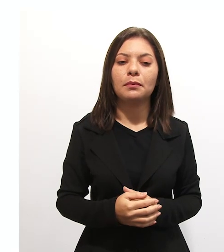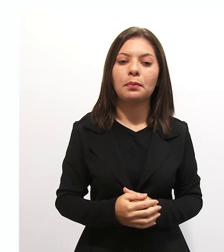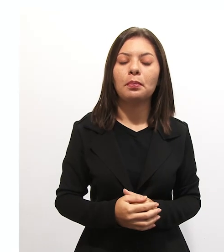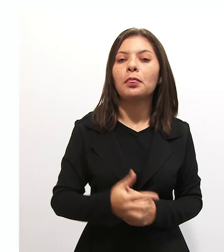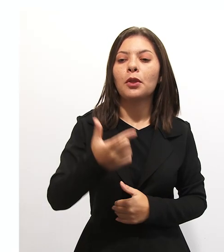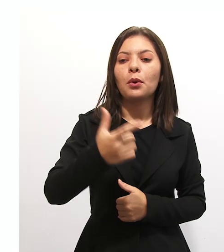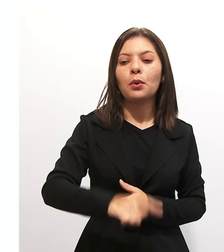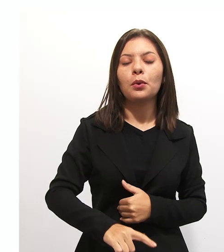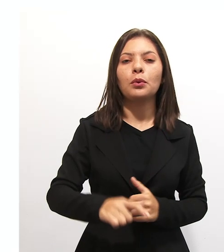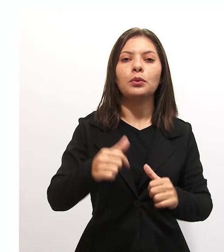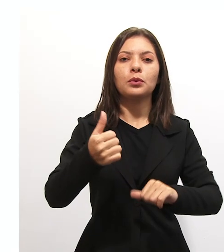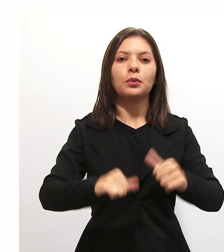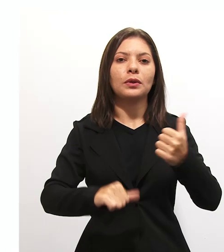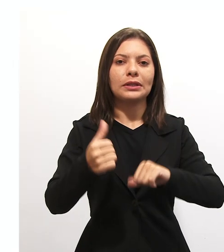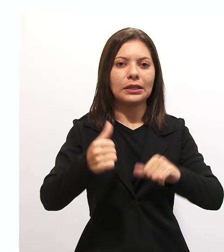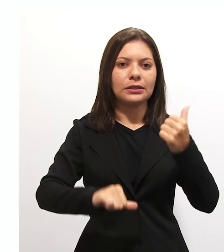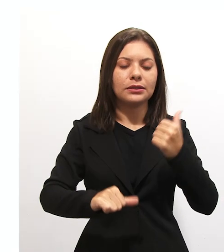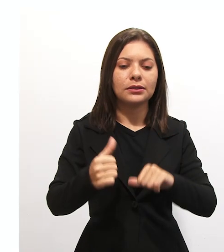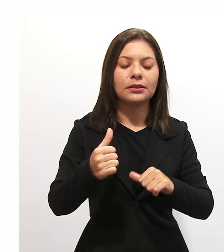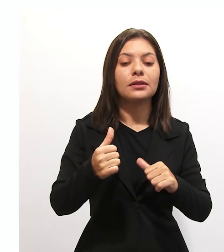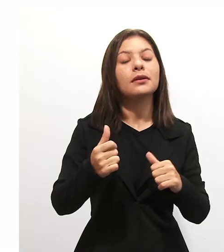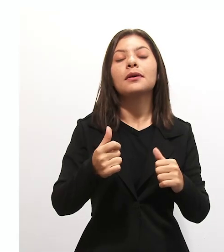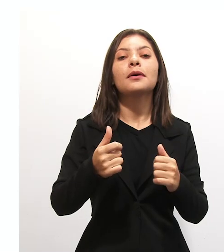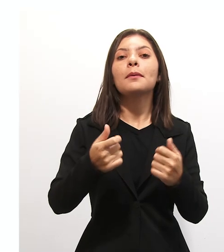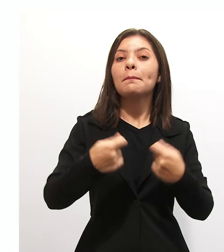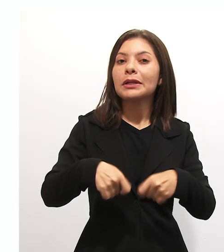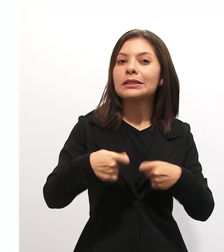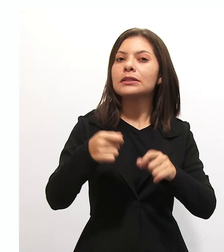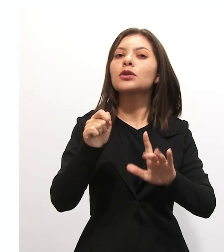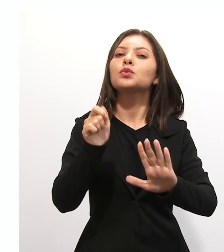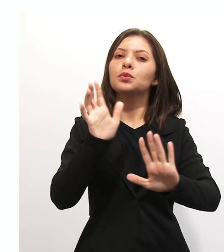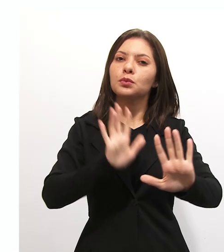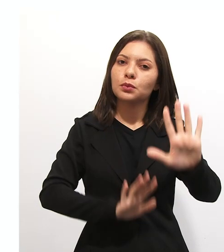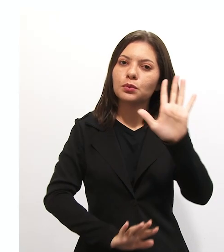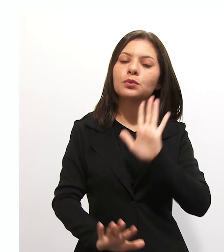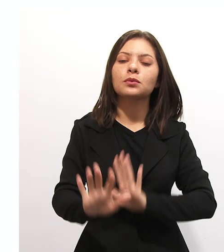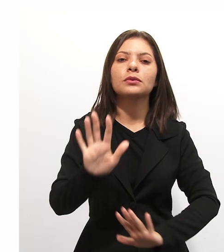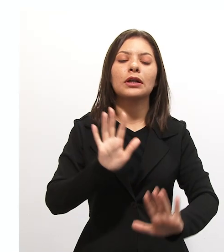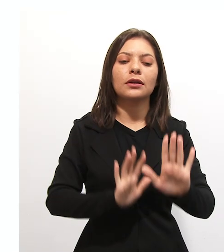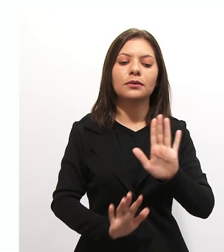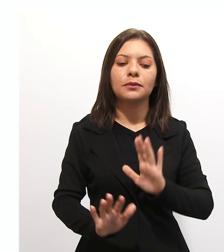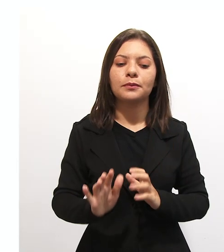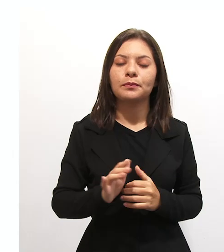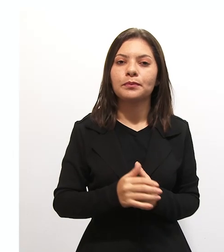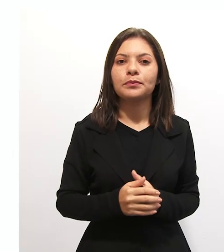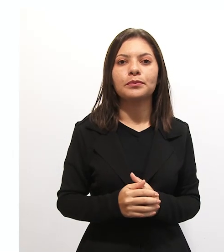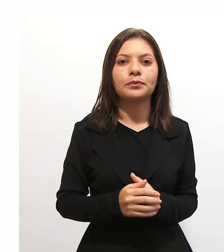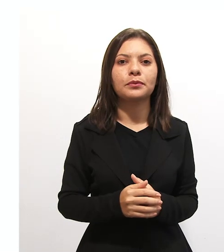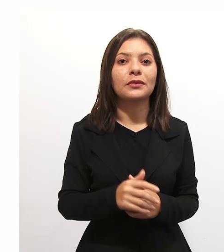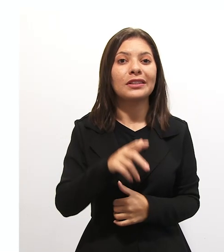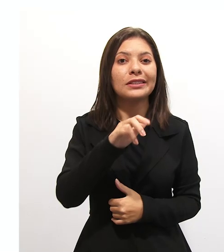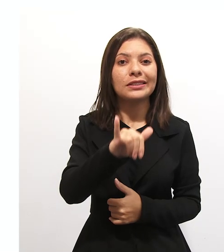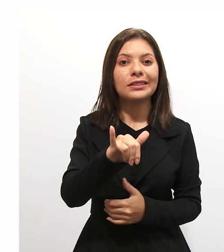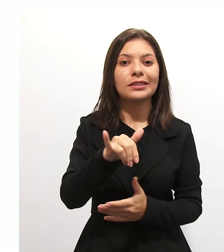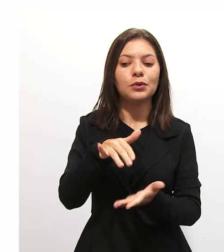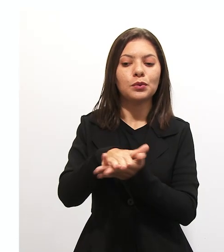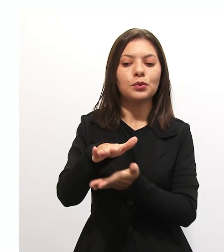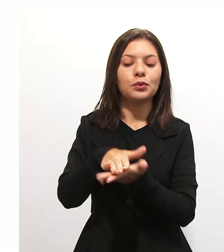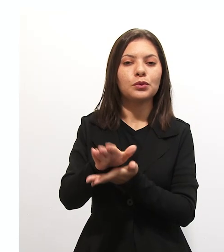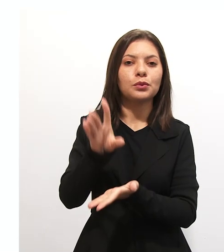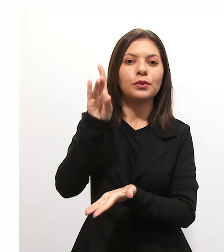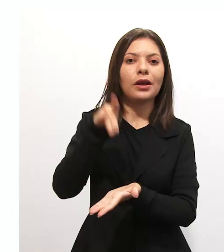dos desvios. Os desvios devem ser analisados cuidadosamente. Um custo real maior pode significar